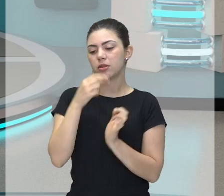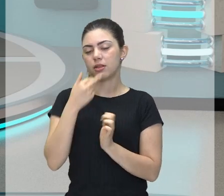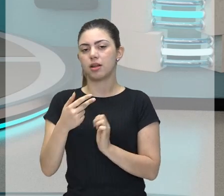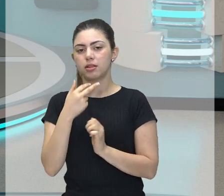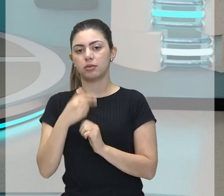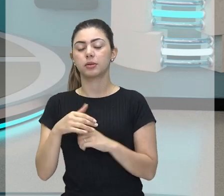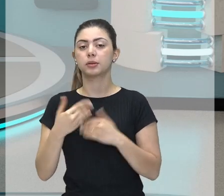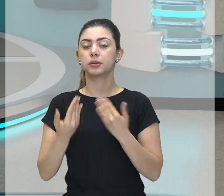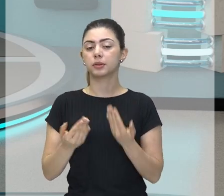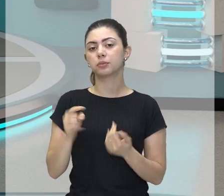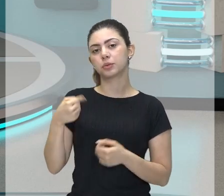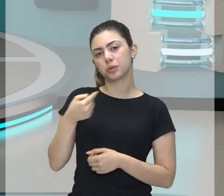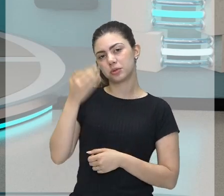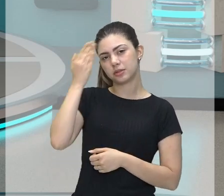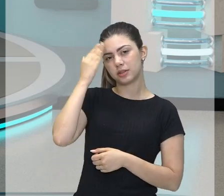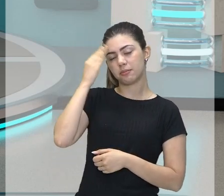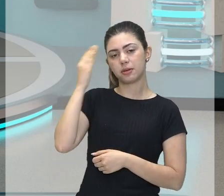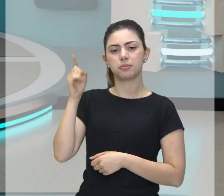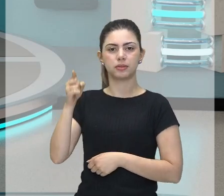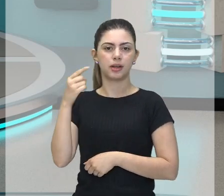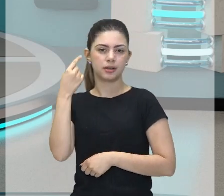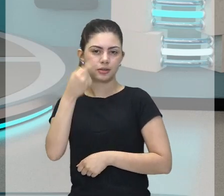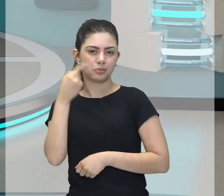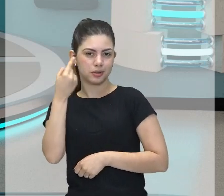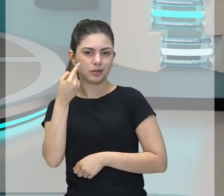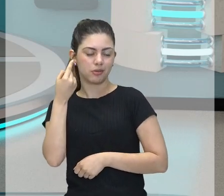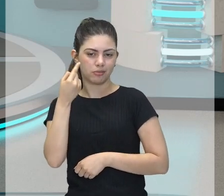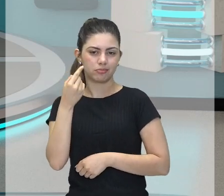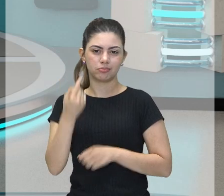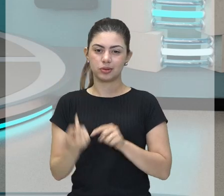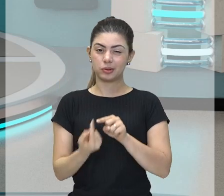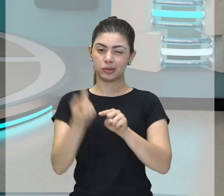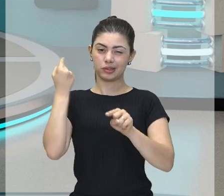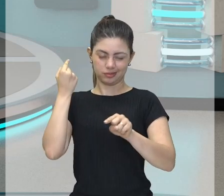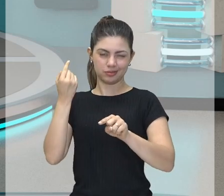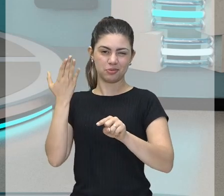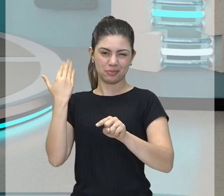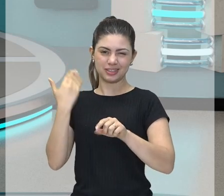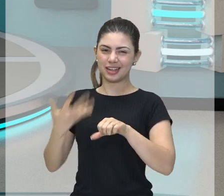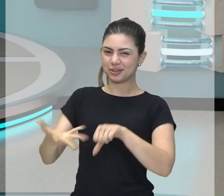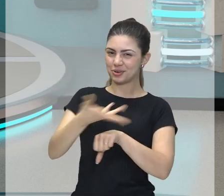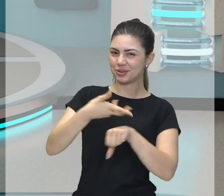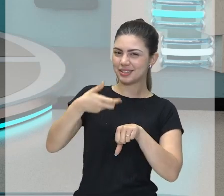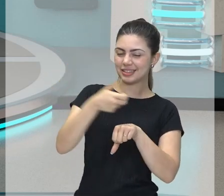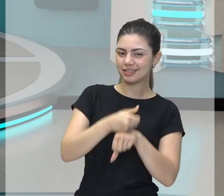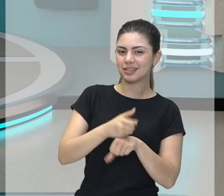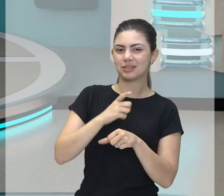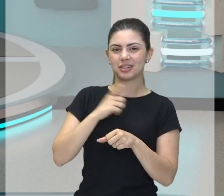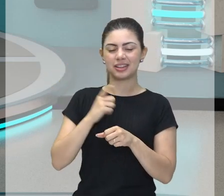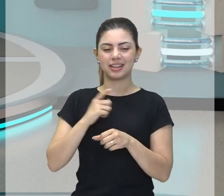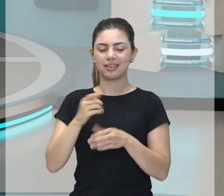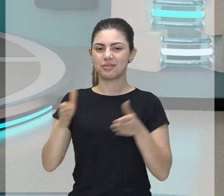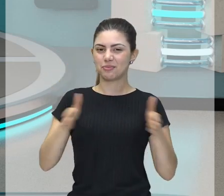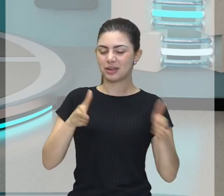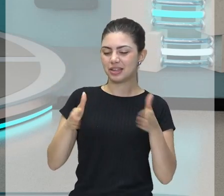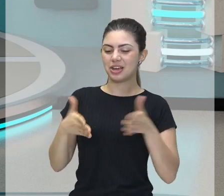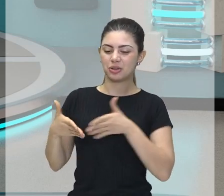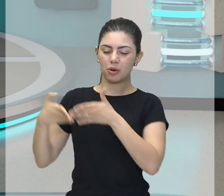o espanhol, né, voltando lá para a época da colonização, quando havia as grandes navegações,